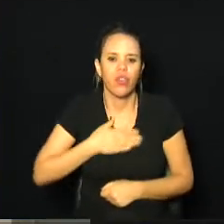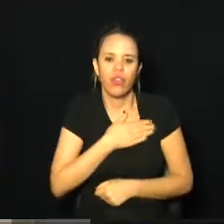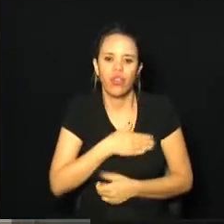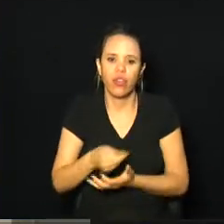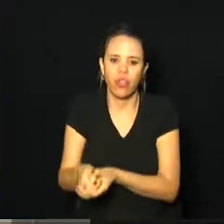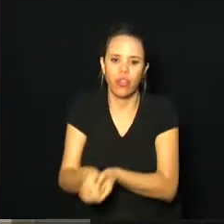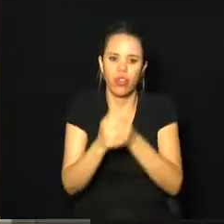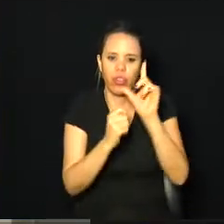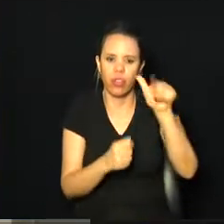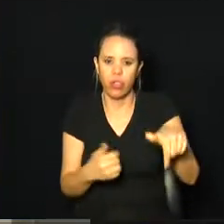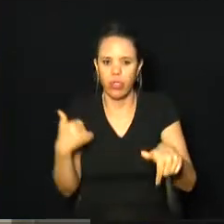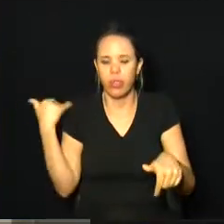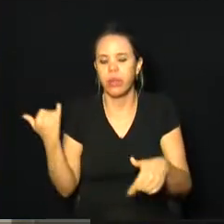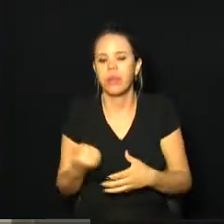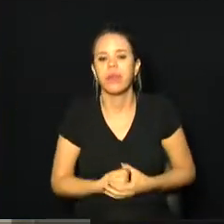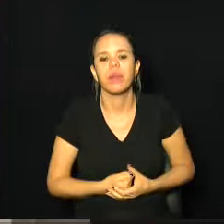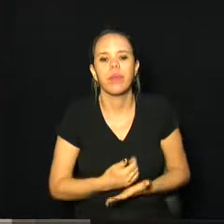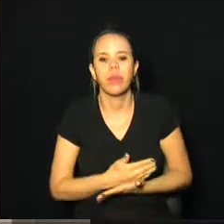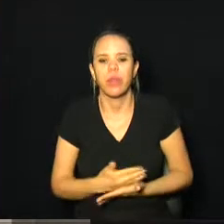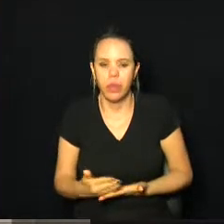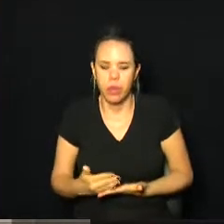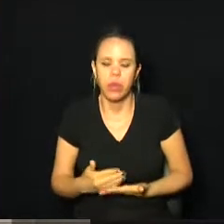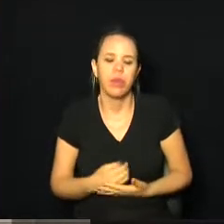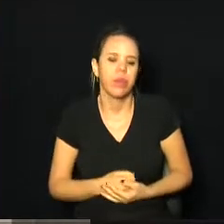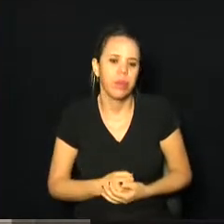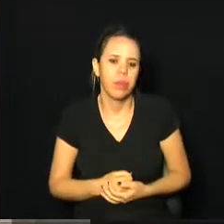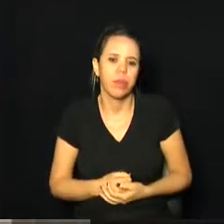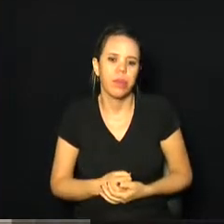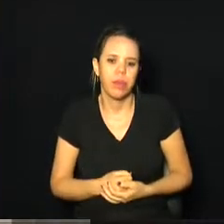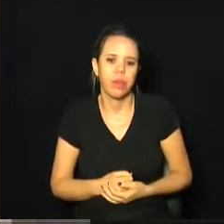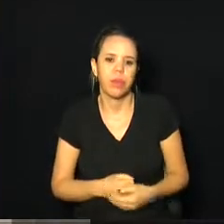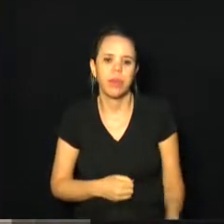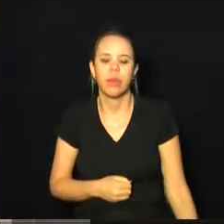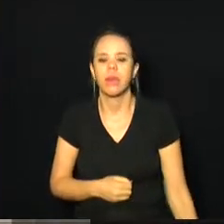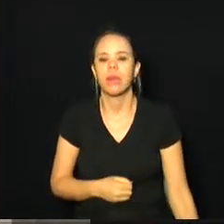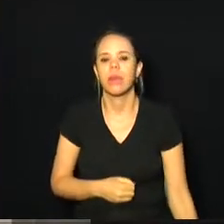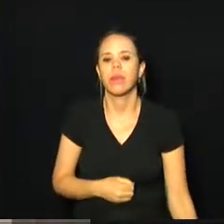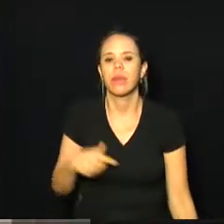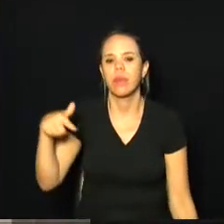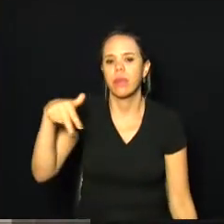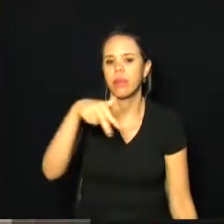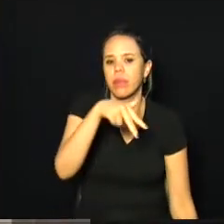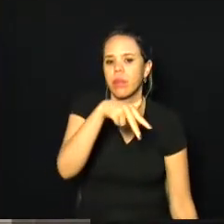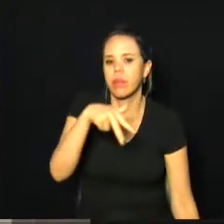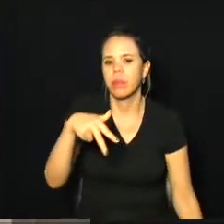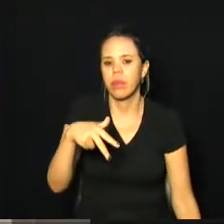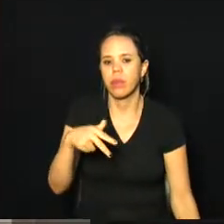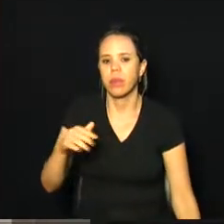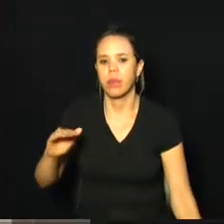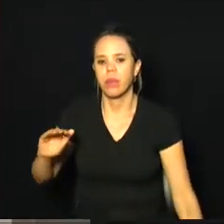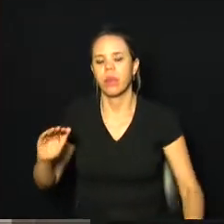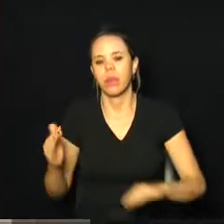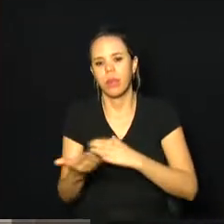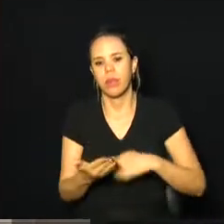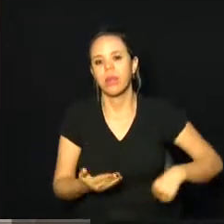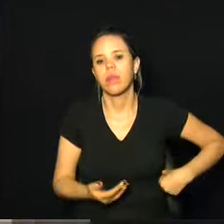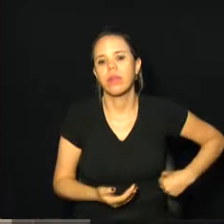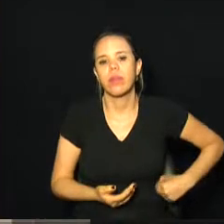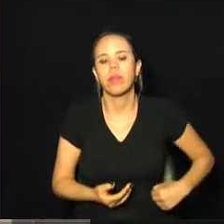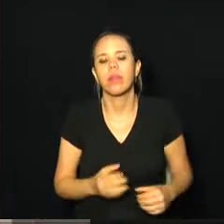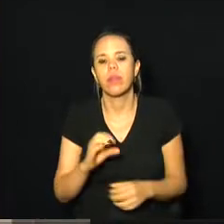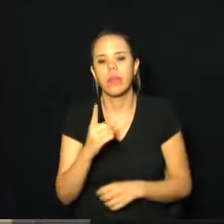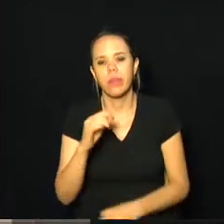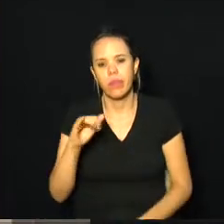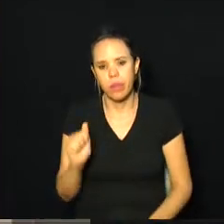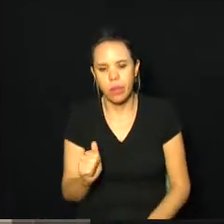por 17 anos, que eu comecei realmente, eu começava a andar no meu bairro lá, que é em Candeias, lá em